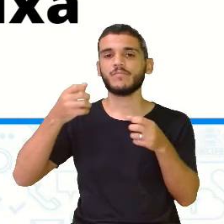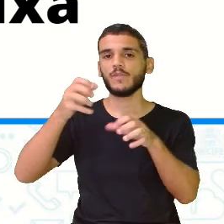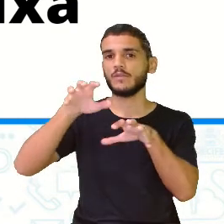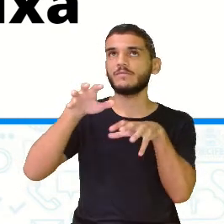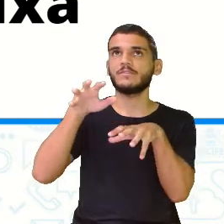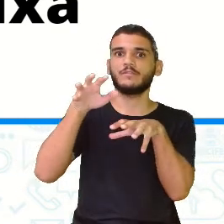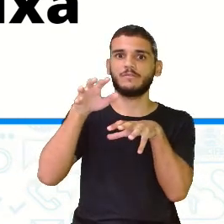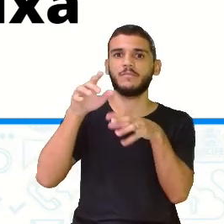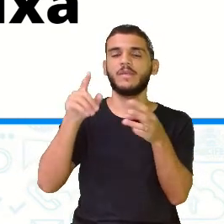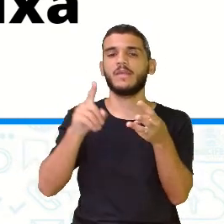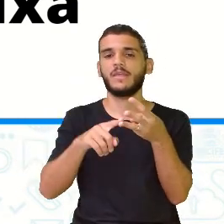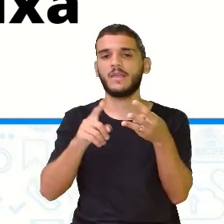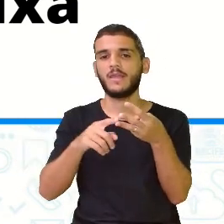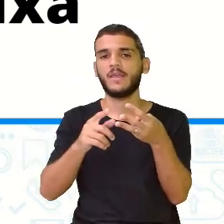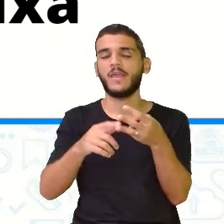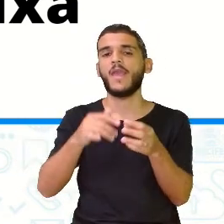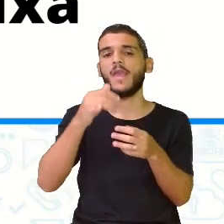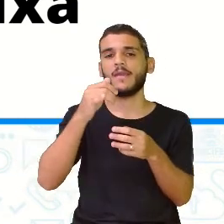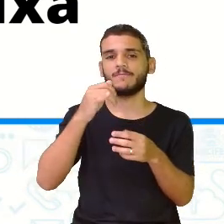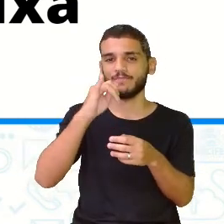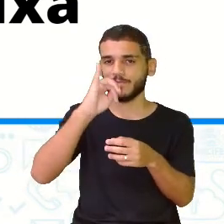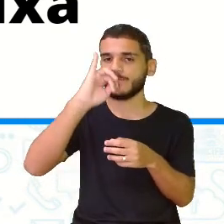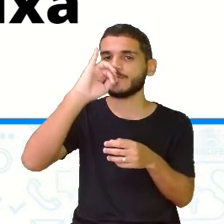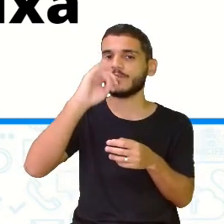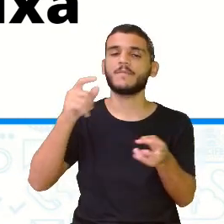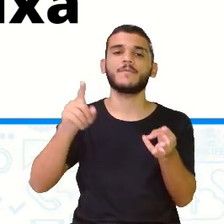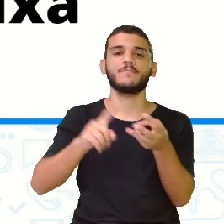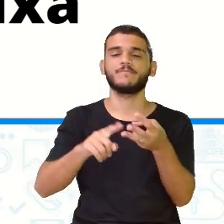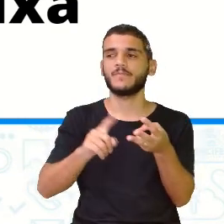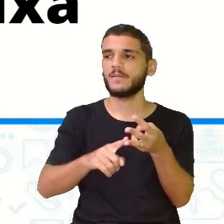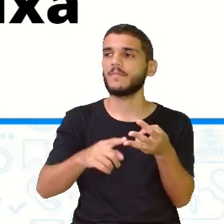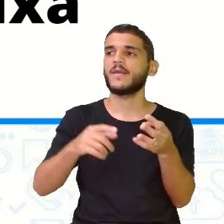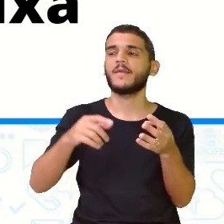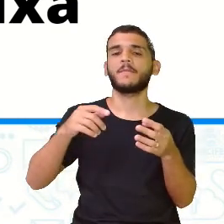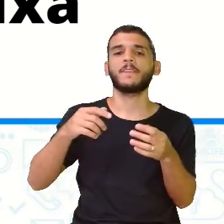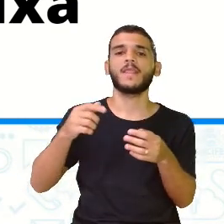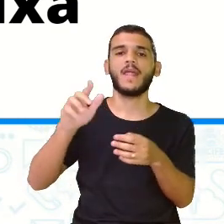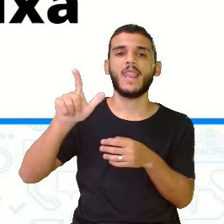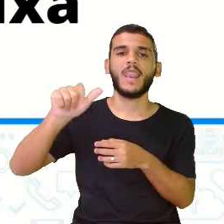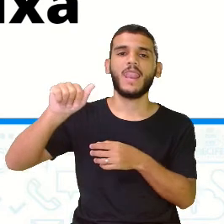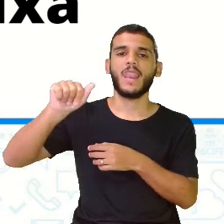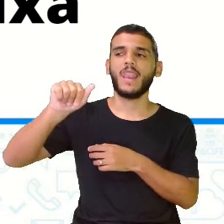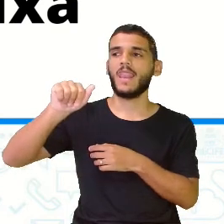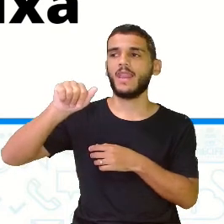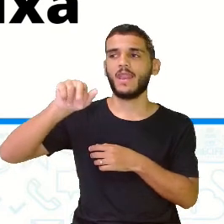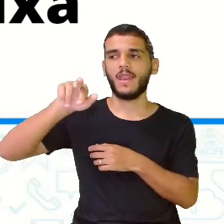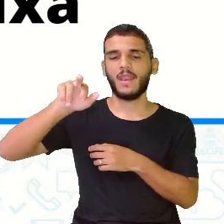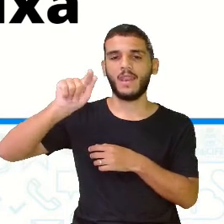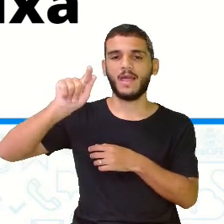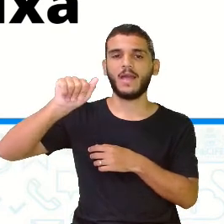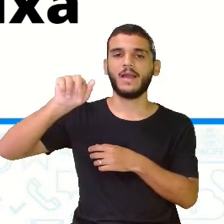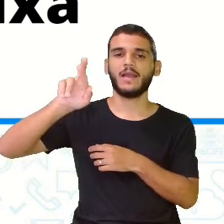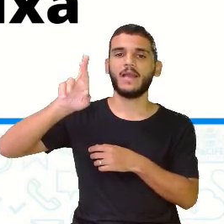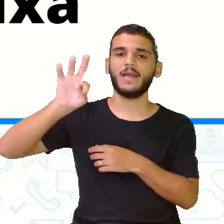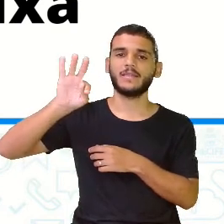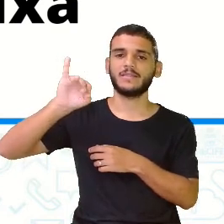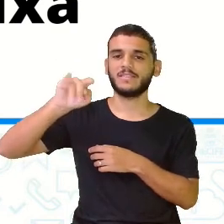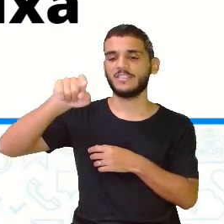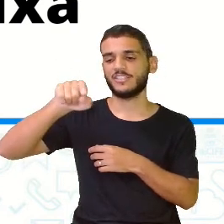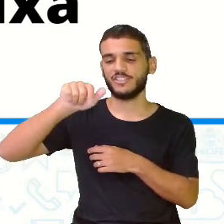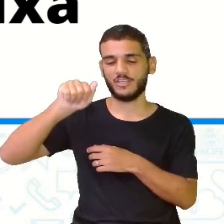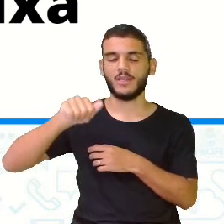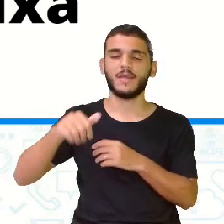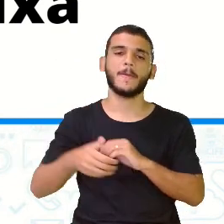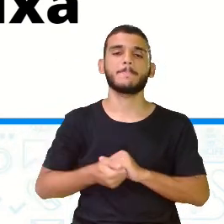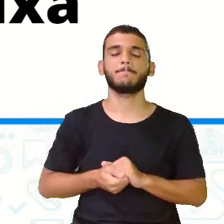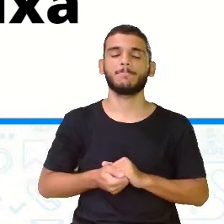E você vai também pesquisar o significado delas, tá? Guerra, zumbi, cachimbo